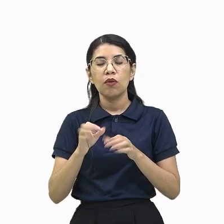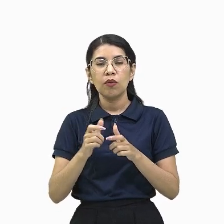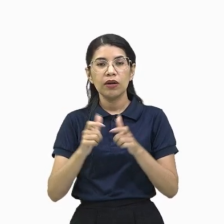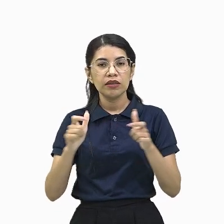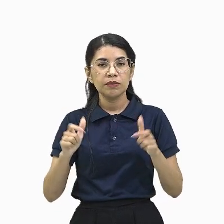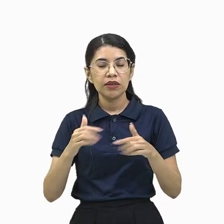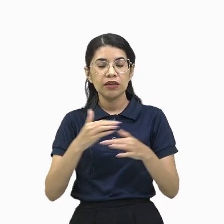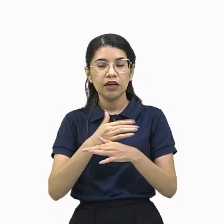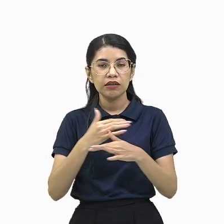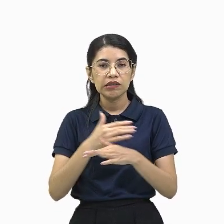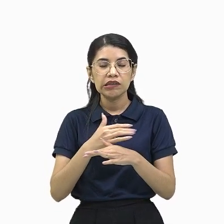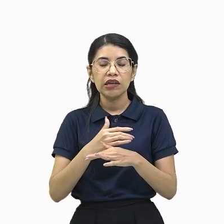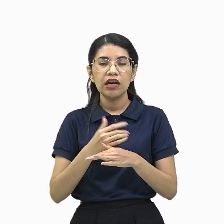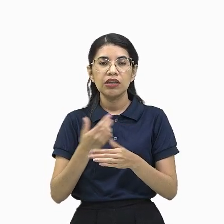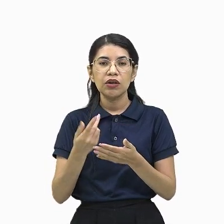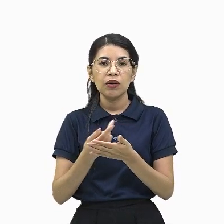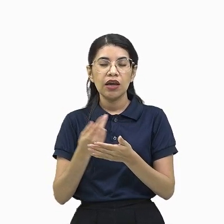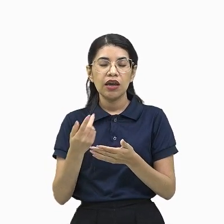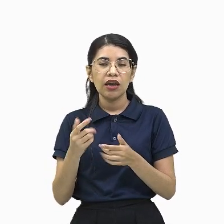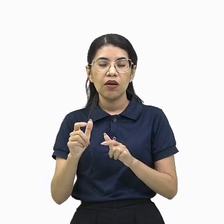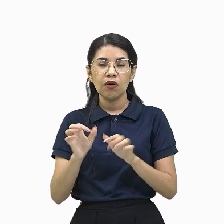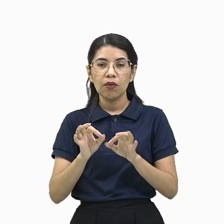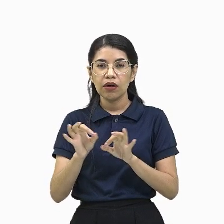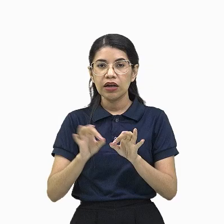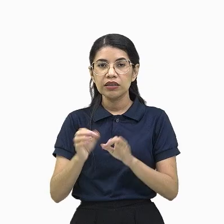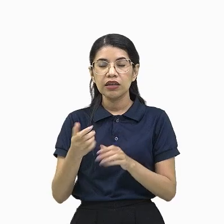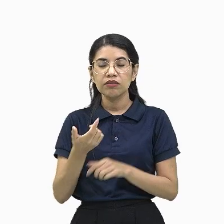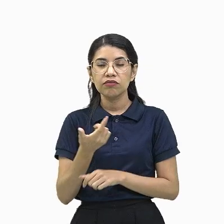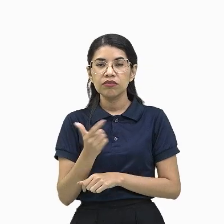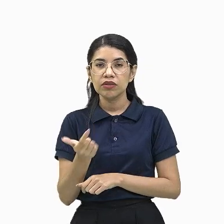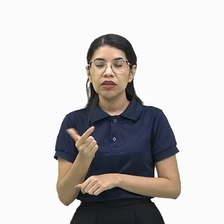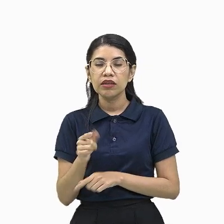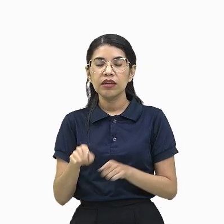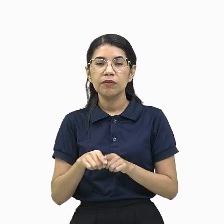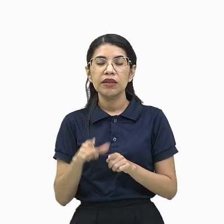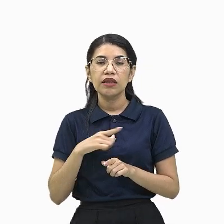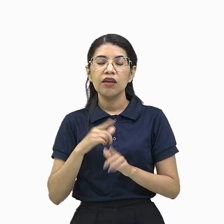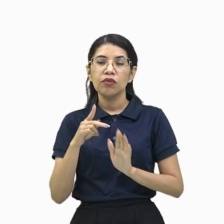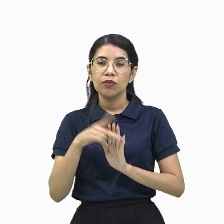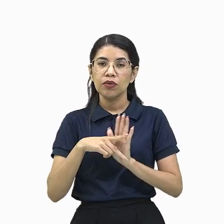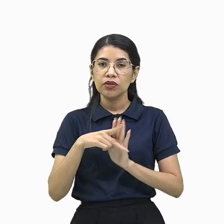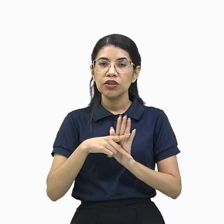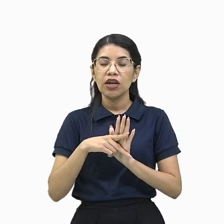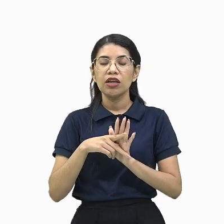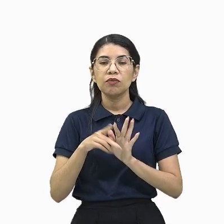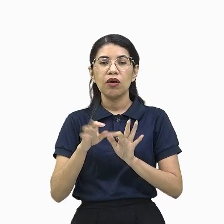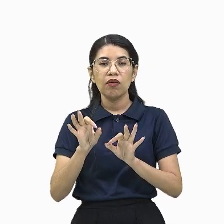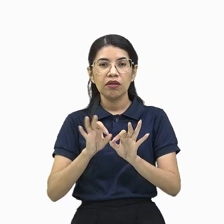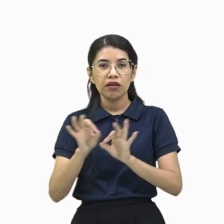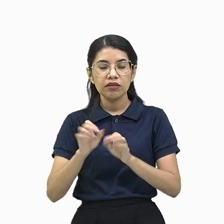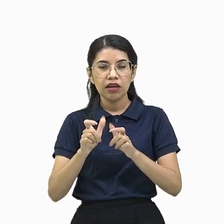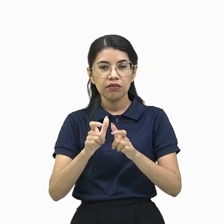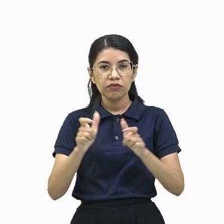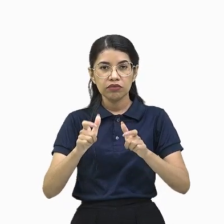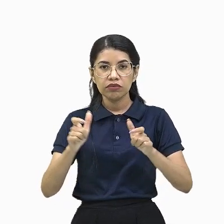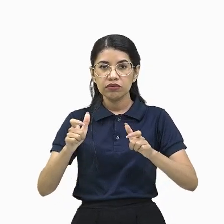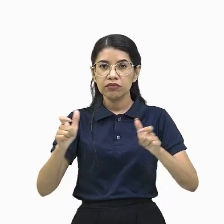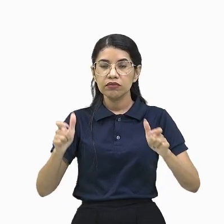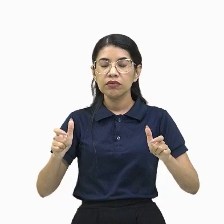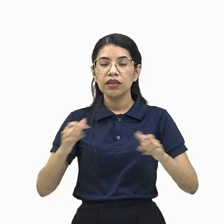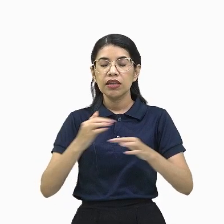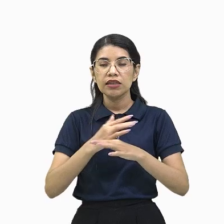de uma grande parte dessas cidades ter um plano diretor para orientar ali esse crescimento urbano, as